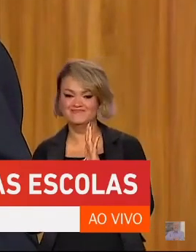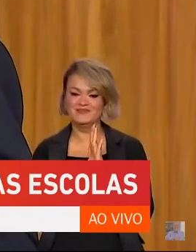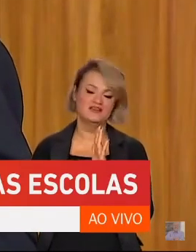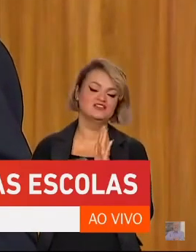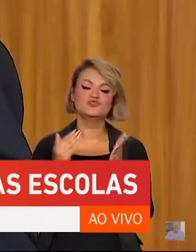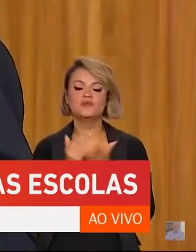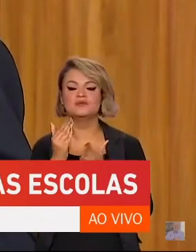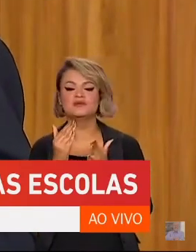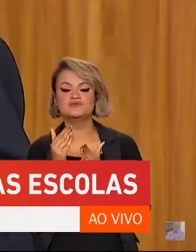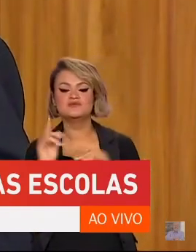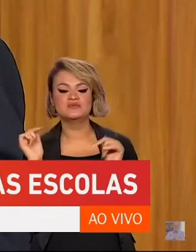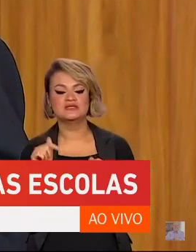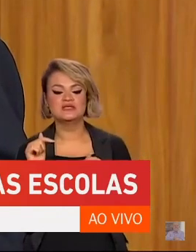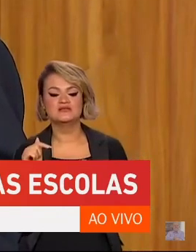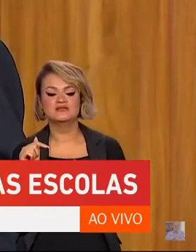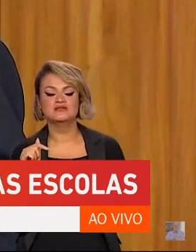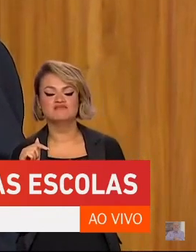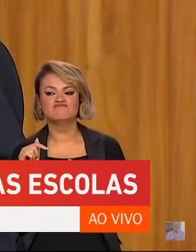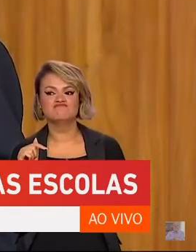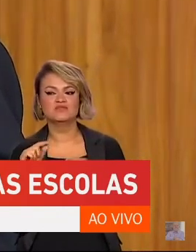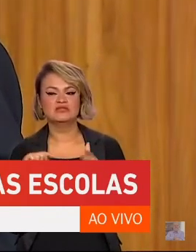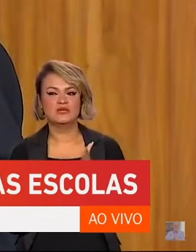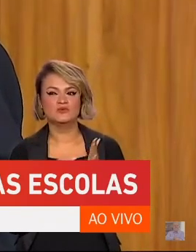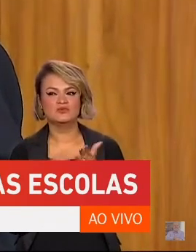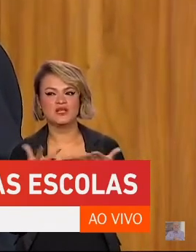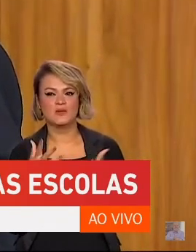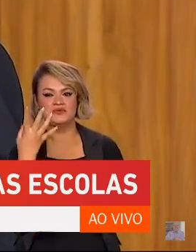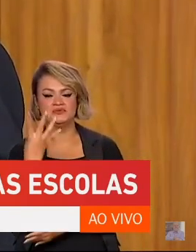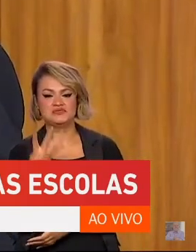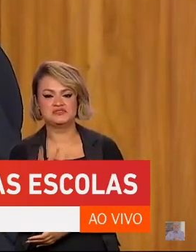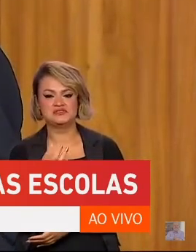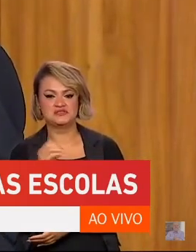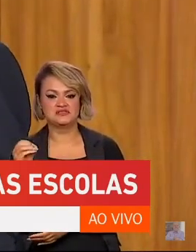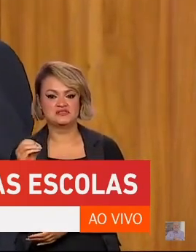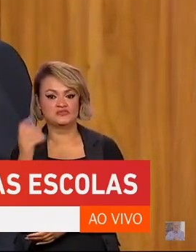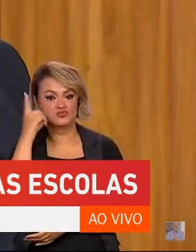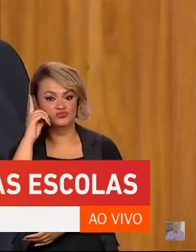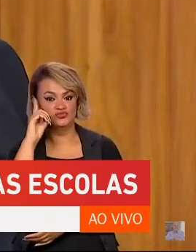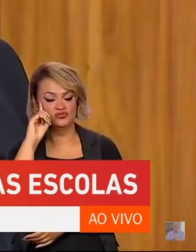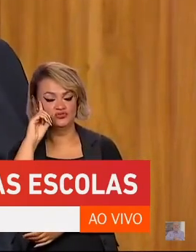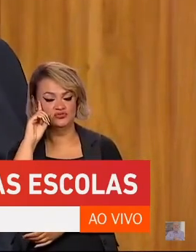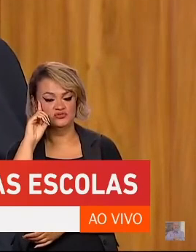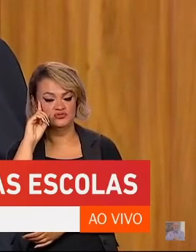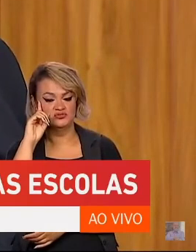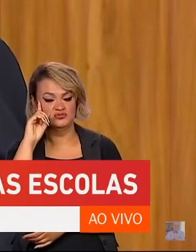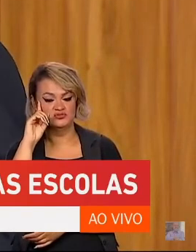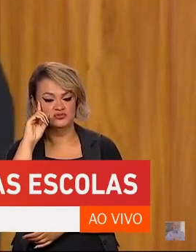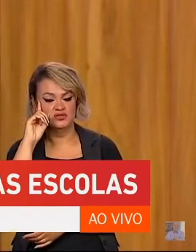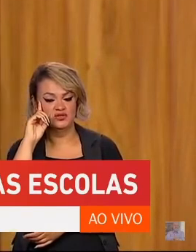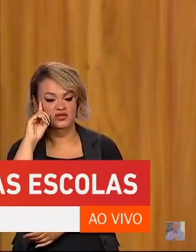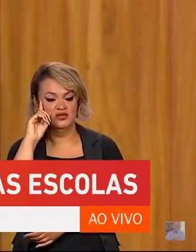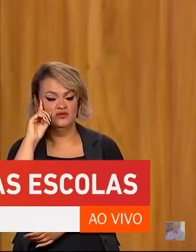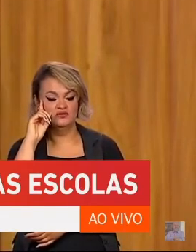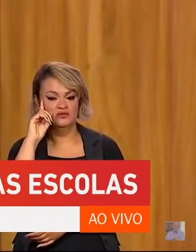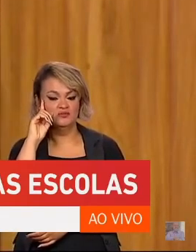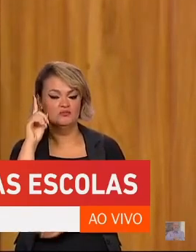começamos esse trabalho com uma média de 400 denúncias por dia, que